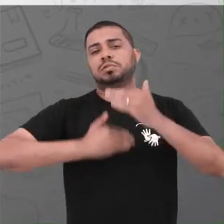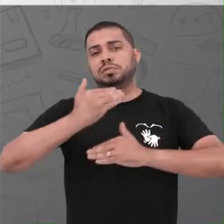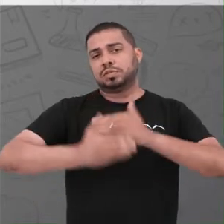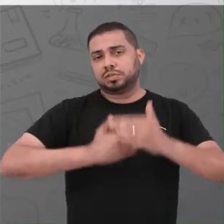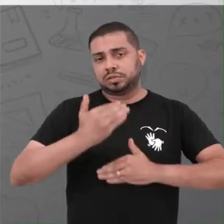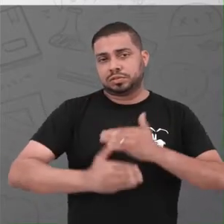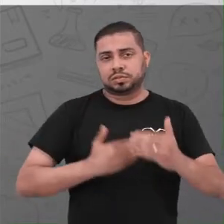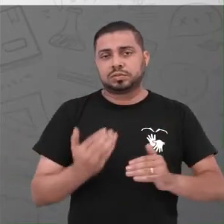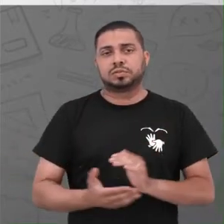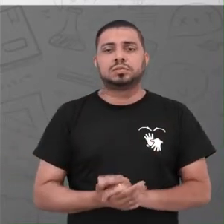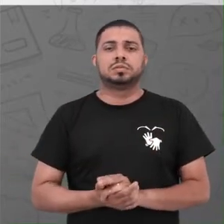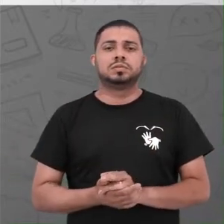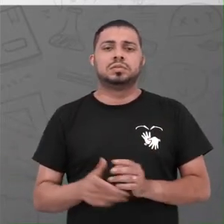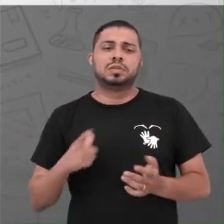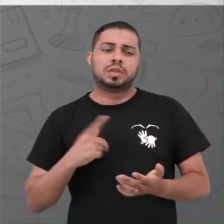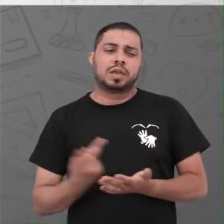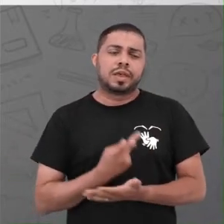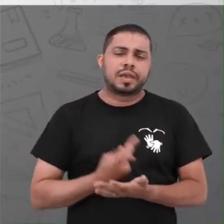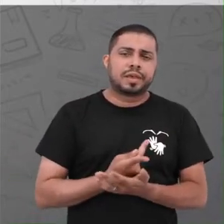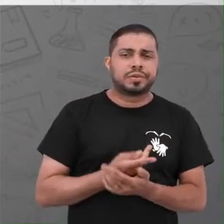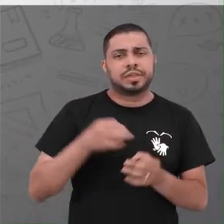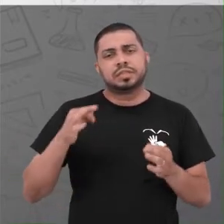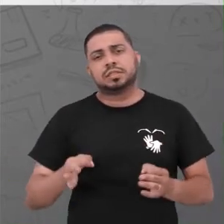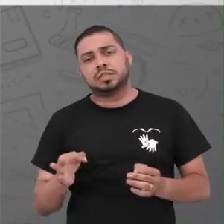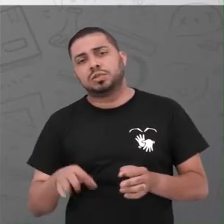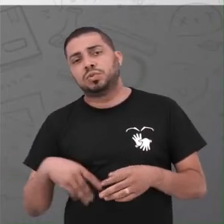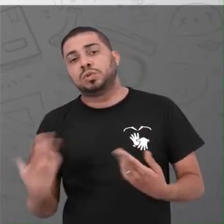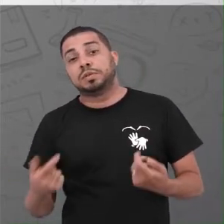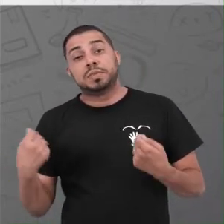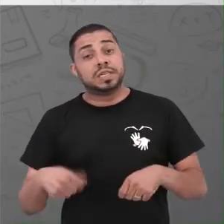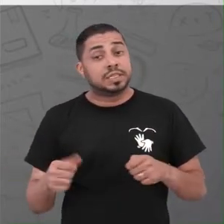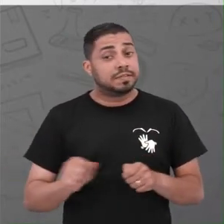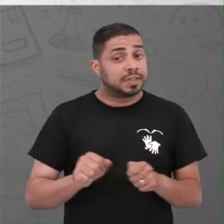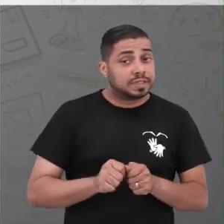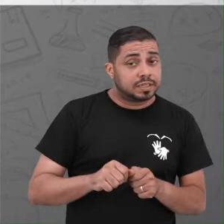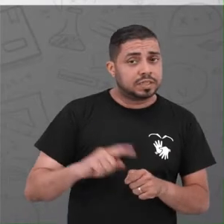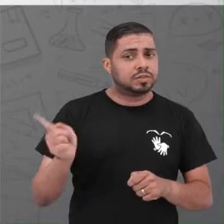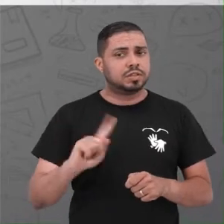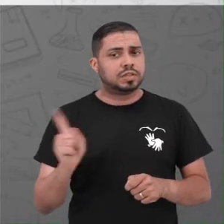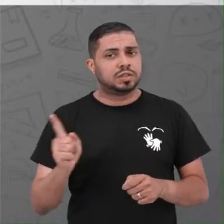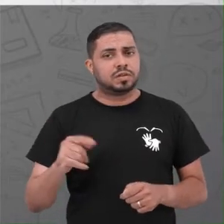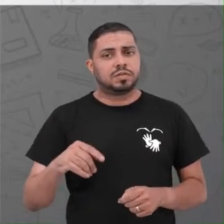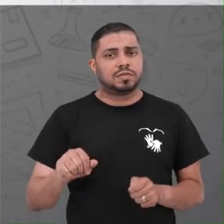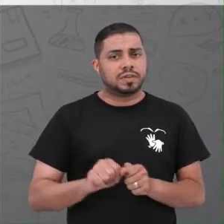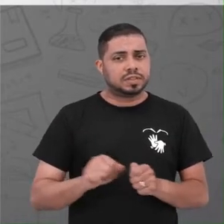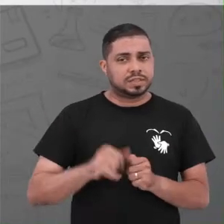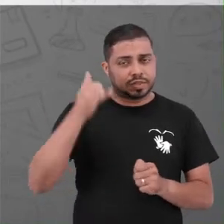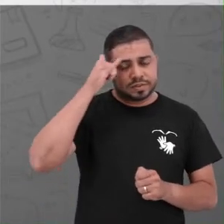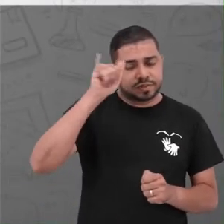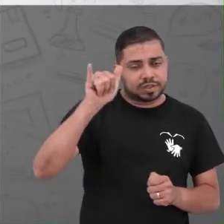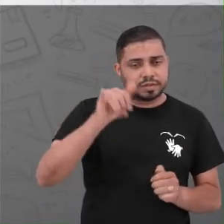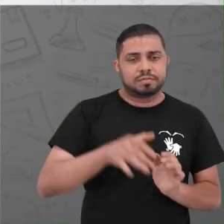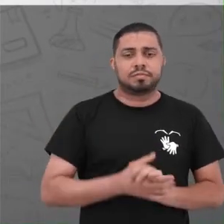de erros e acertos, o que deve ser feito e o que não deve ser feito aí no processo de cotagem.